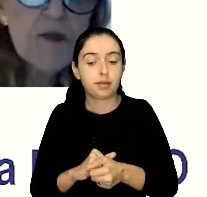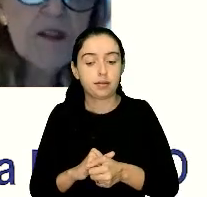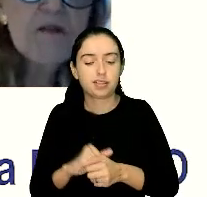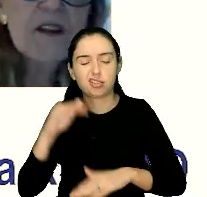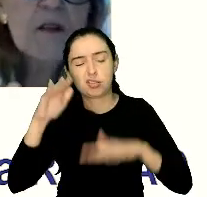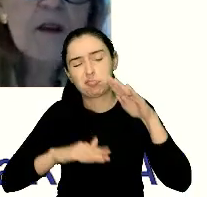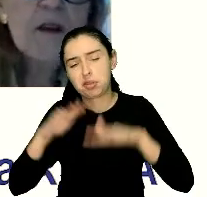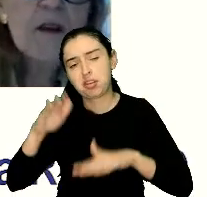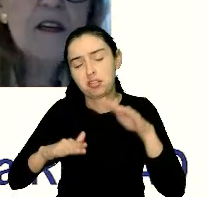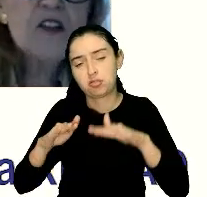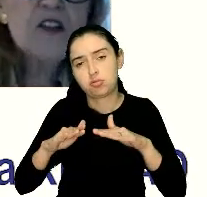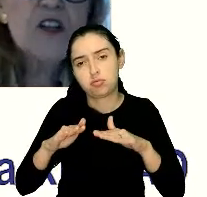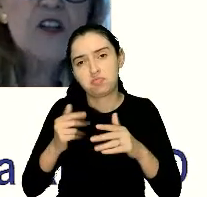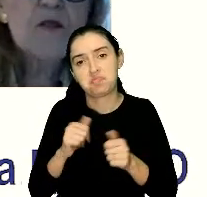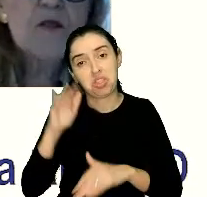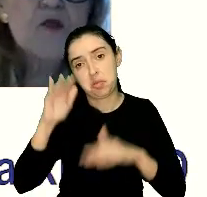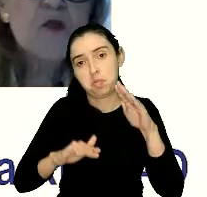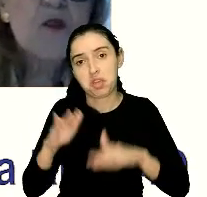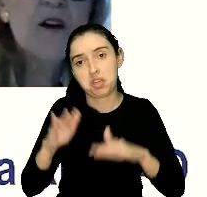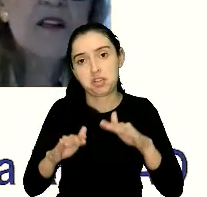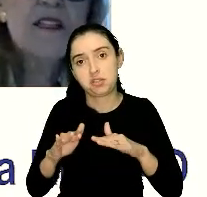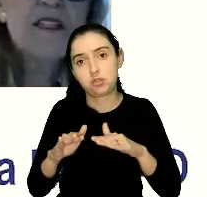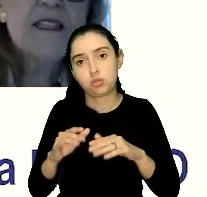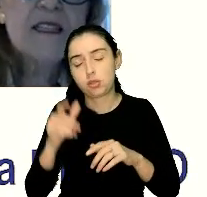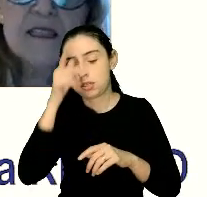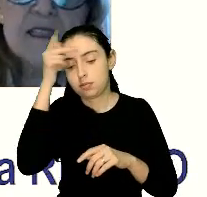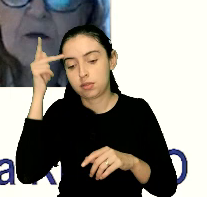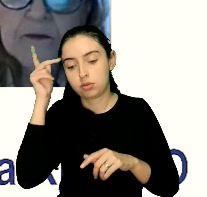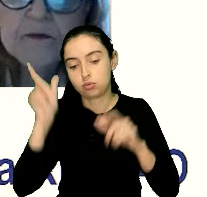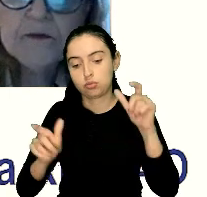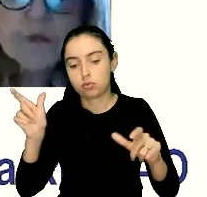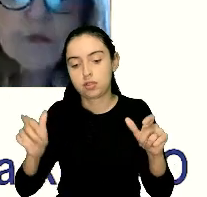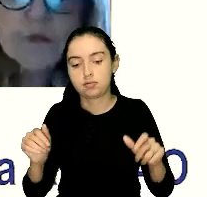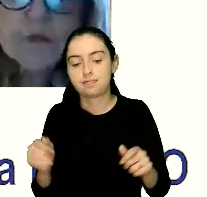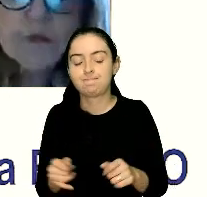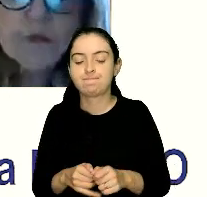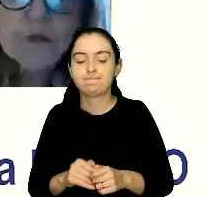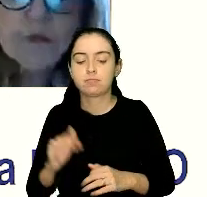depender, né? Vai depender de cada um de nós, etc. e tal.